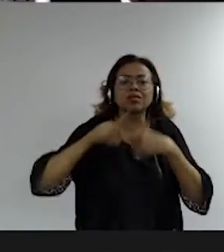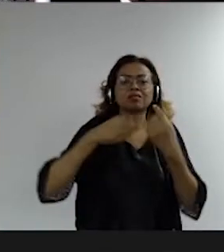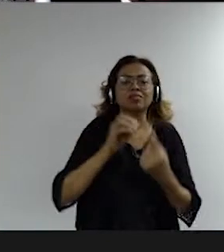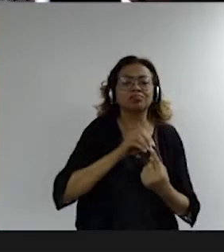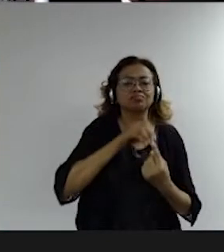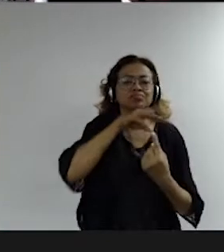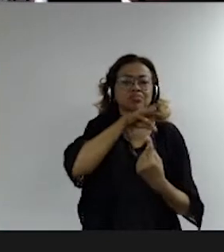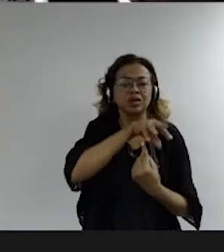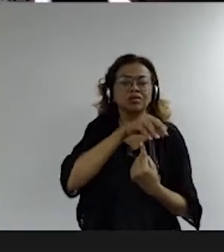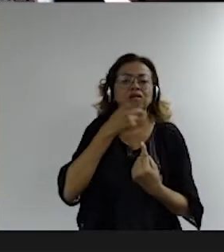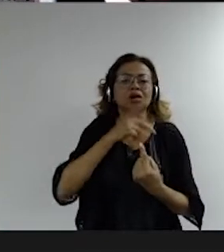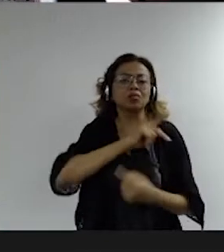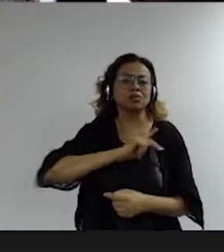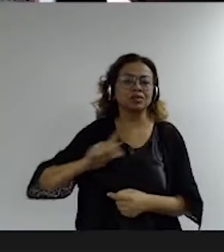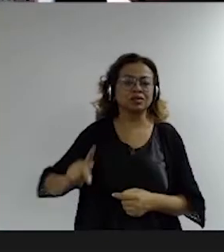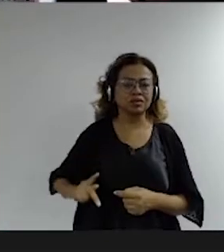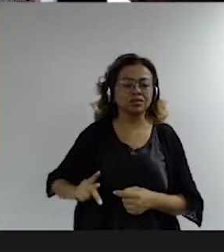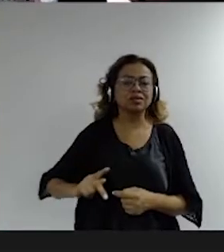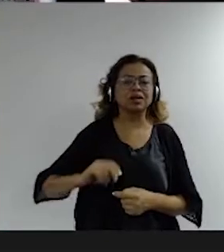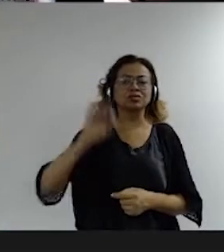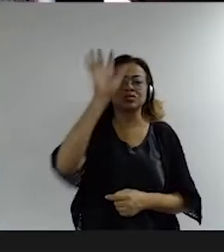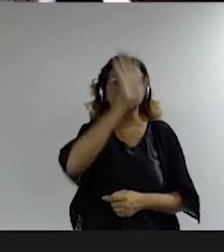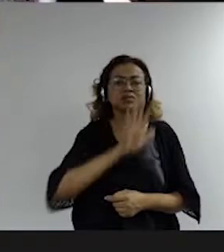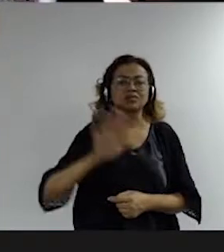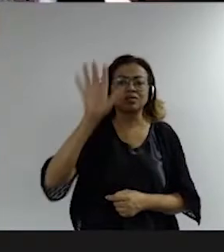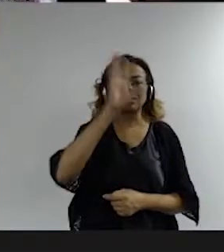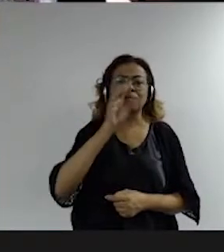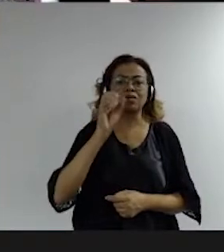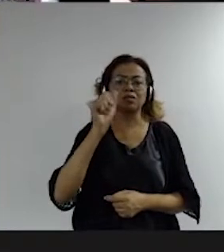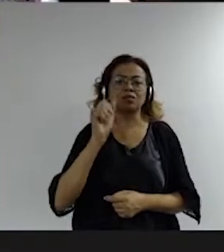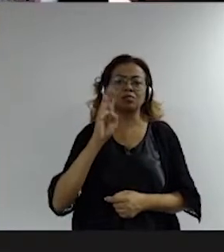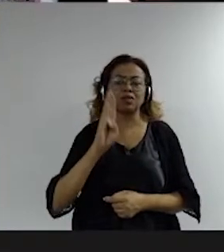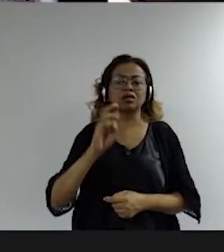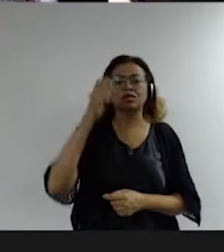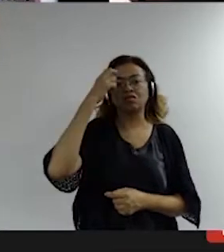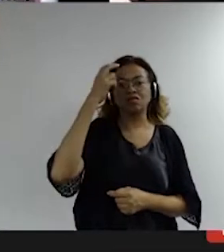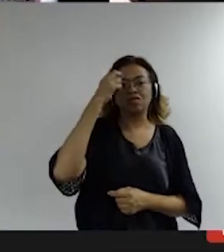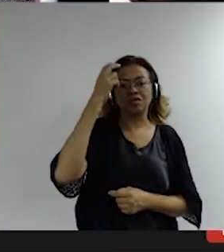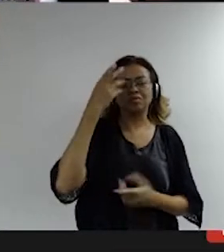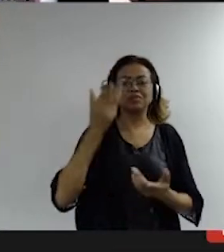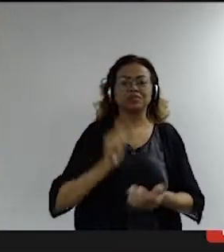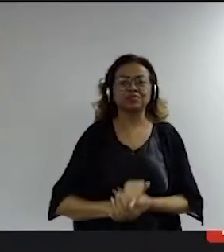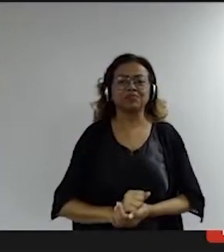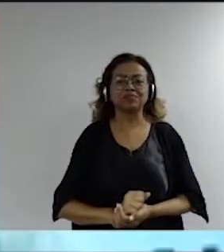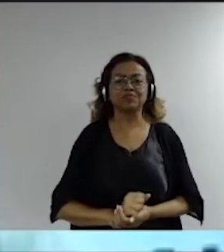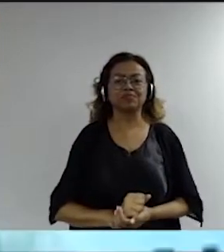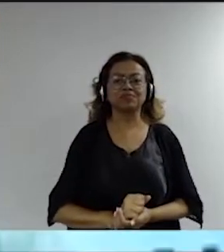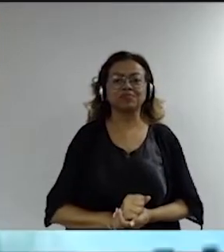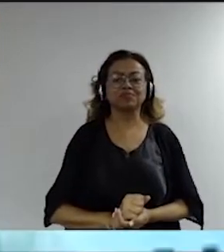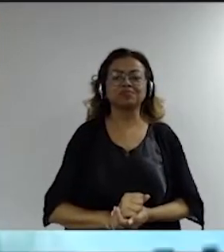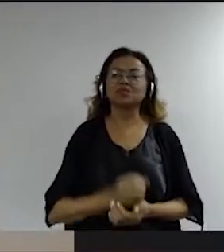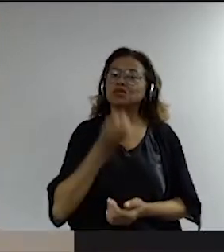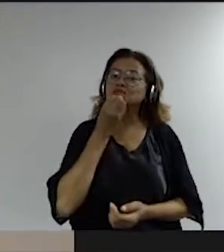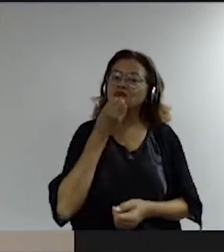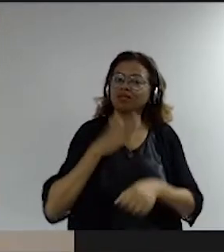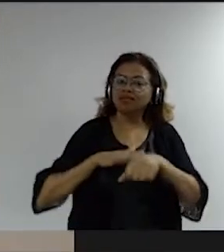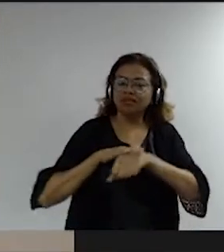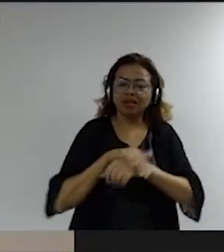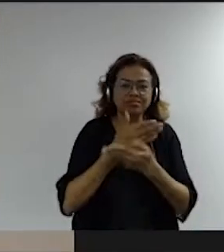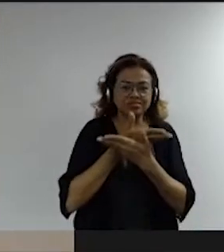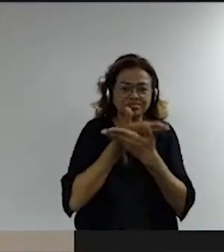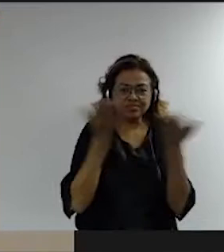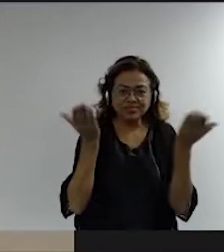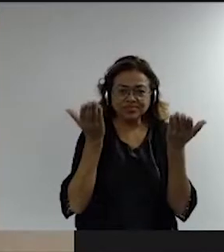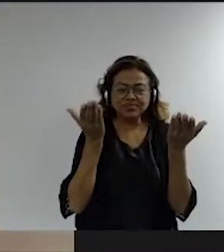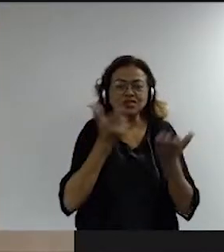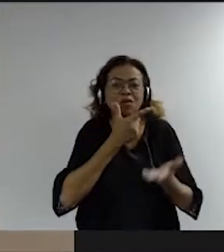a palavra ao presidente nacional da OAB, Dr. Filipe Santa Cruz. Boa noite a todos,